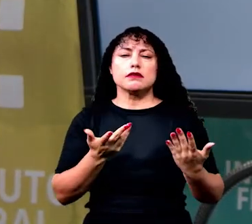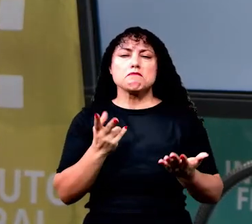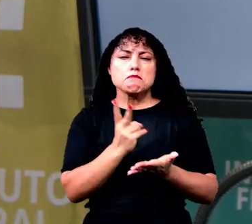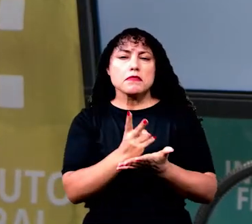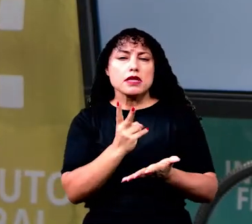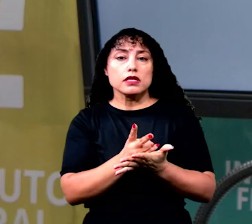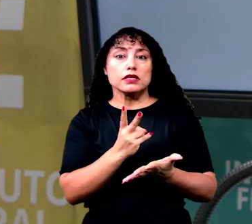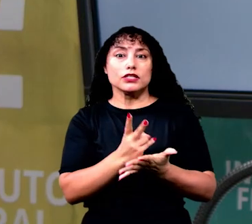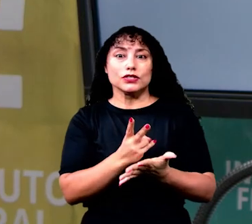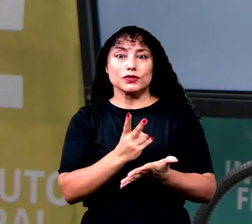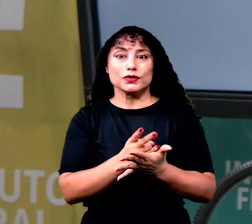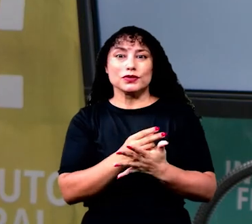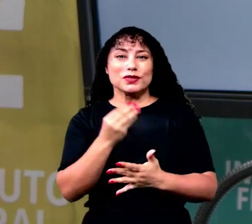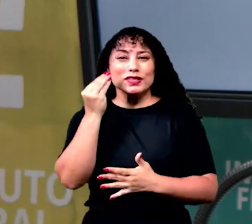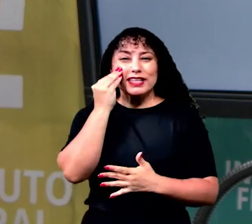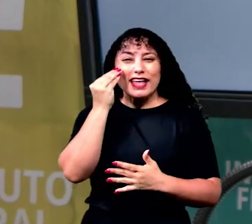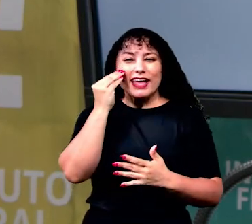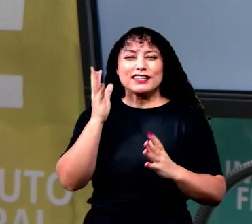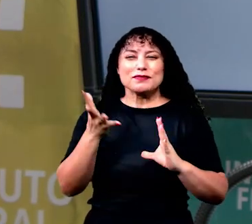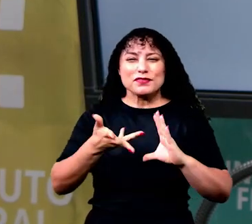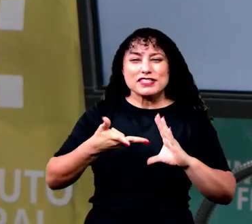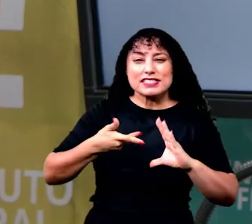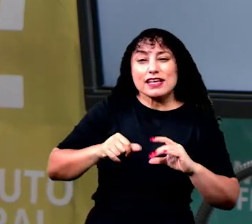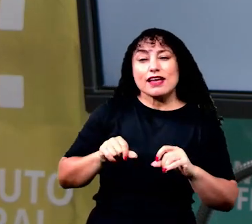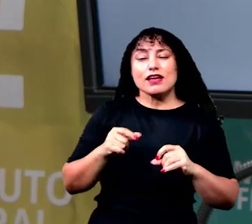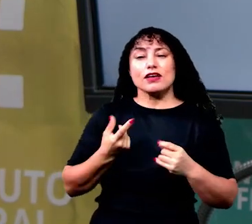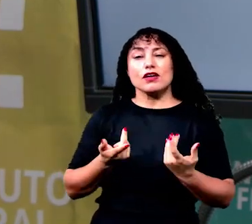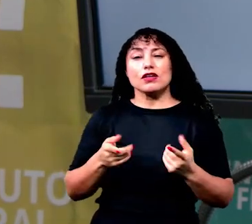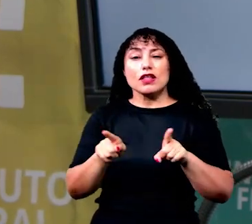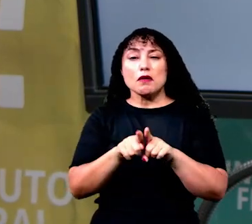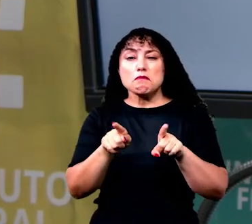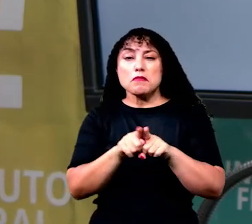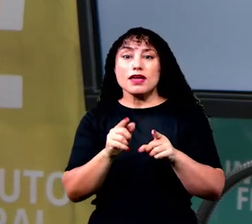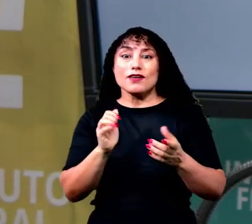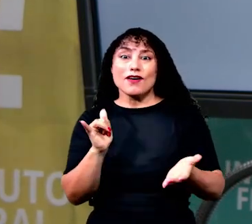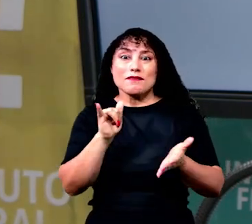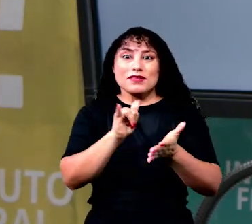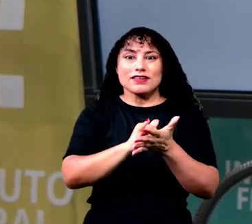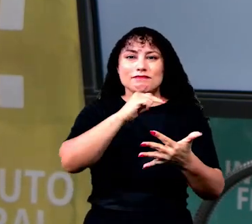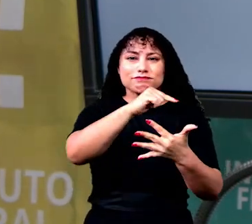mesmo os testes de proficiência,